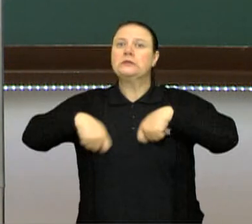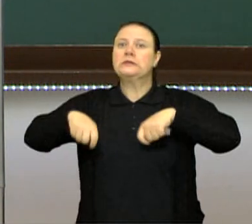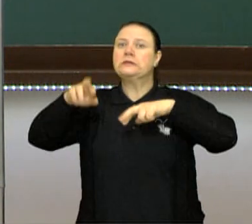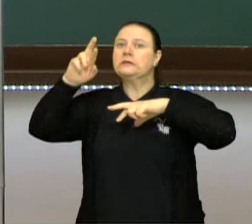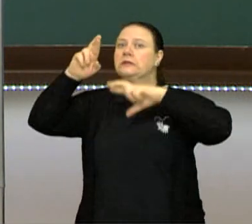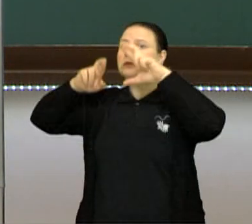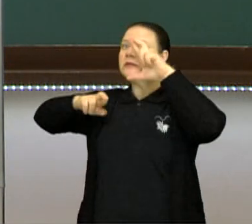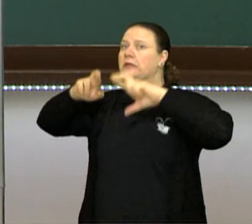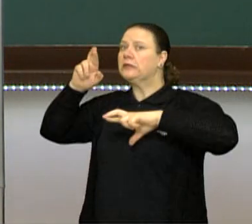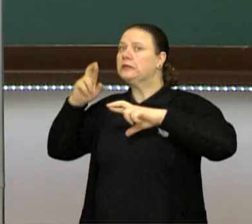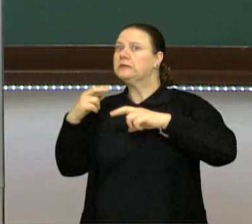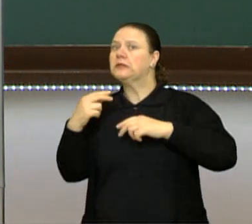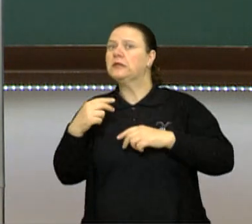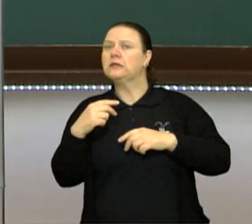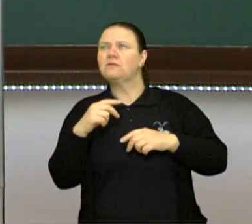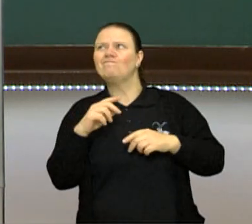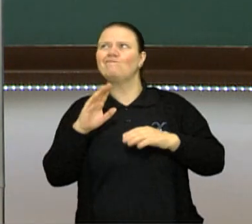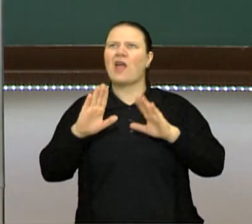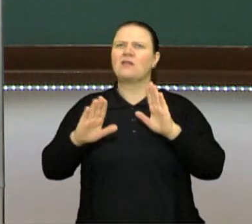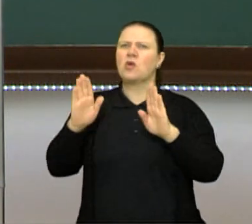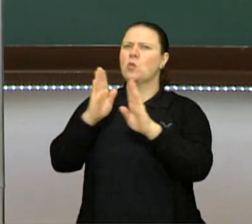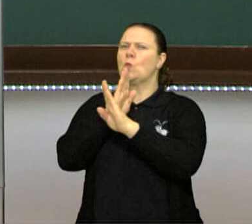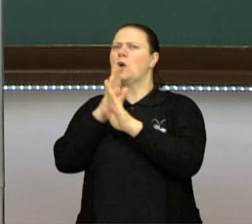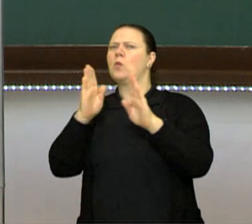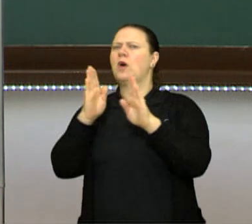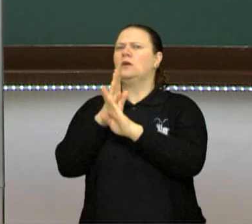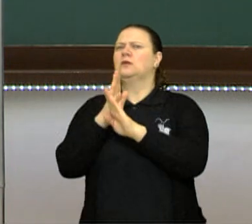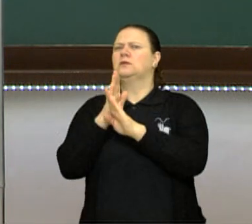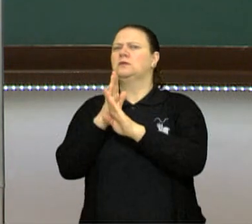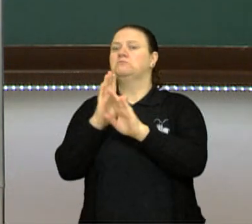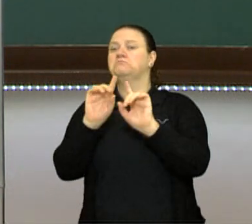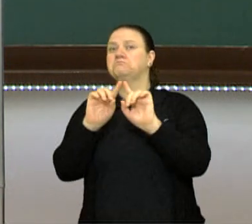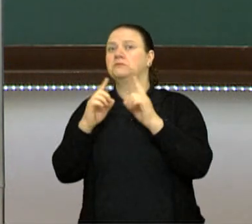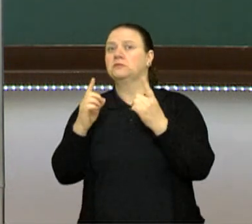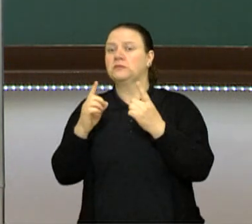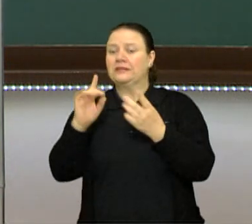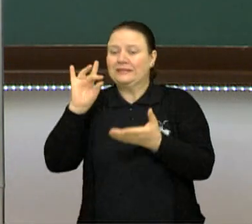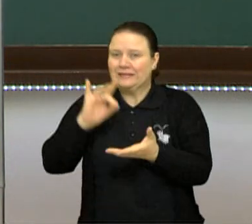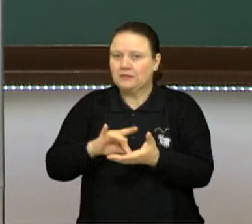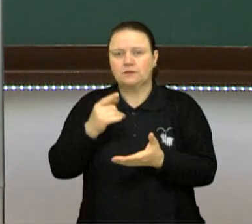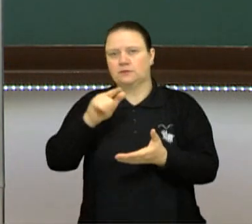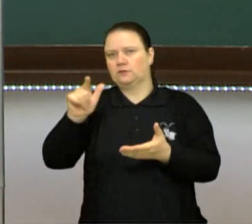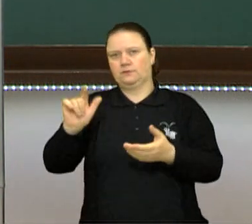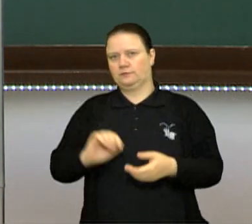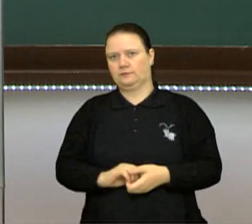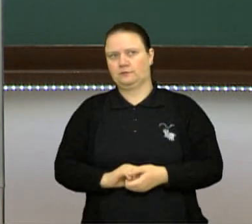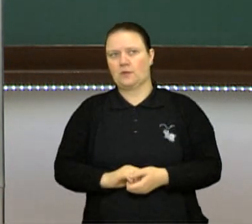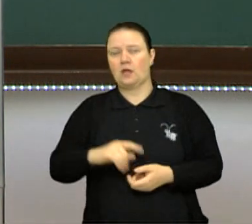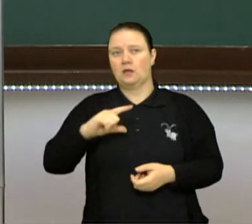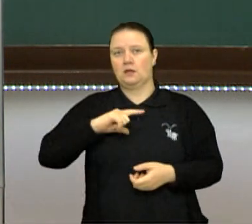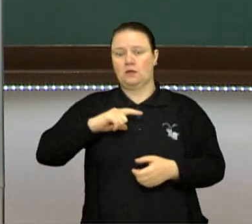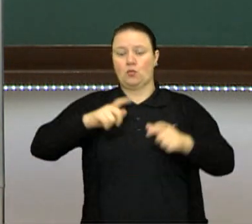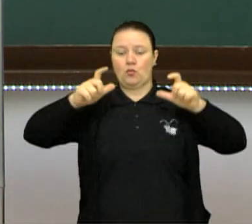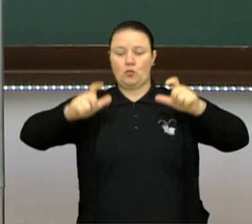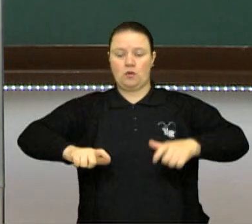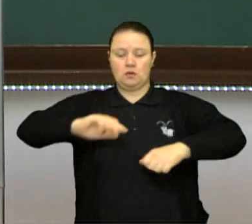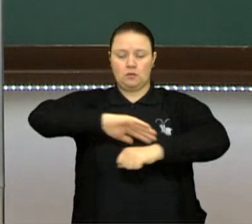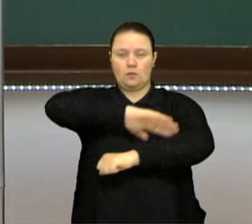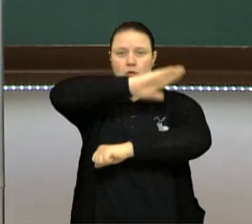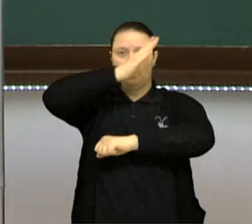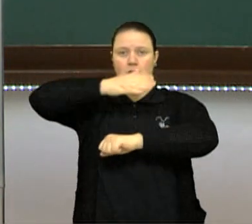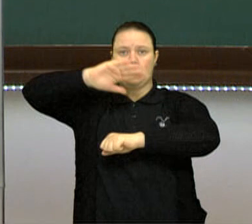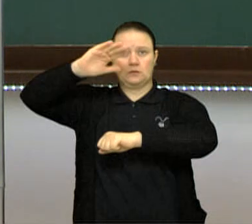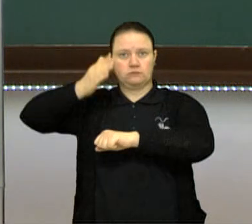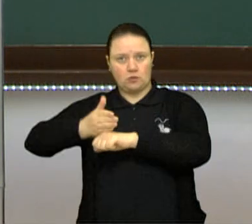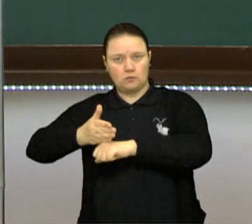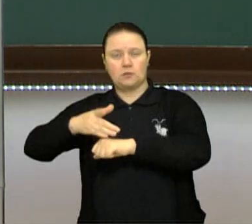você aí com certa desconfiança na sua certeza. Mas eles ocupam uma região montanhosa e dentro do Oriente Médio